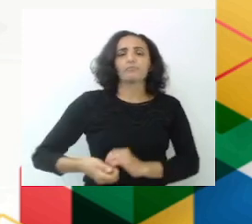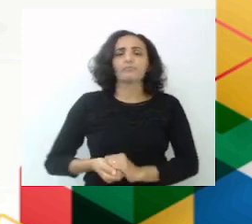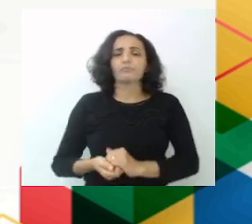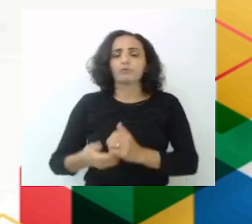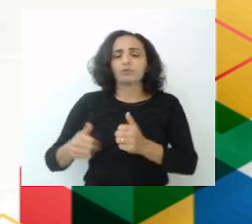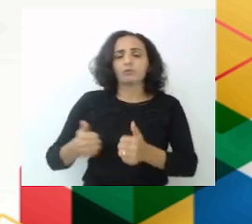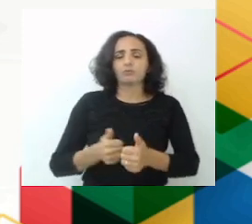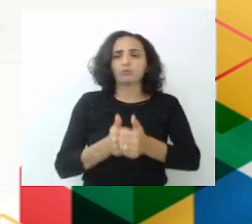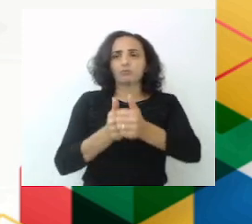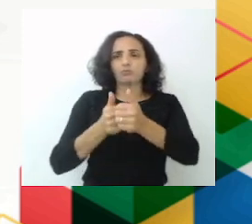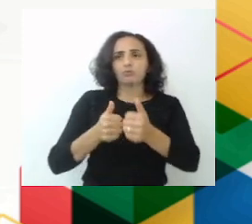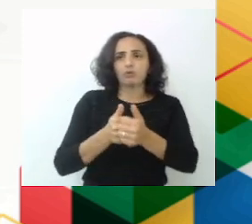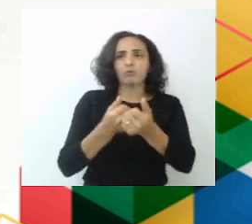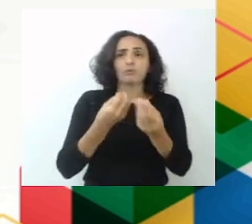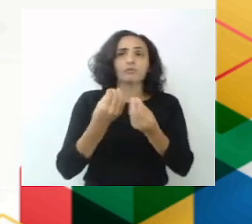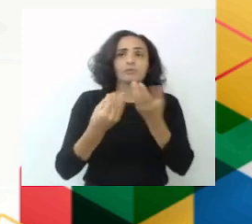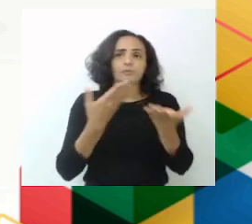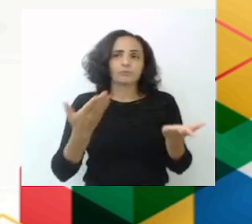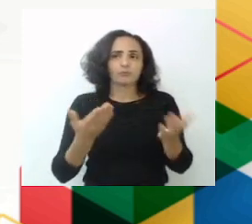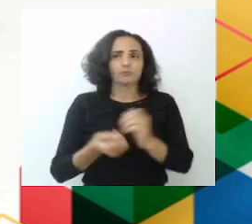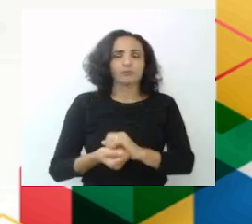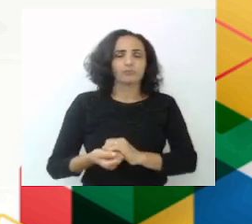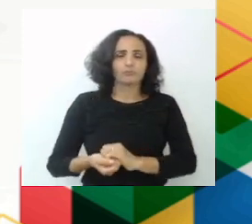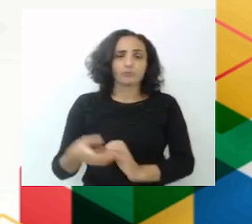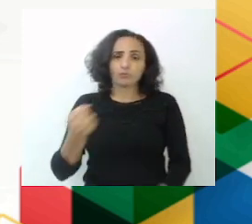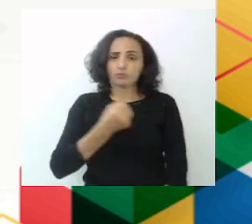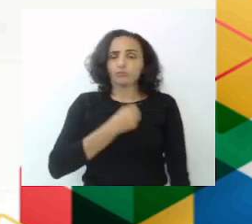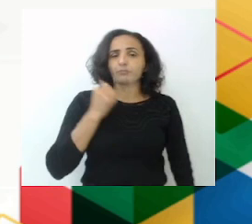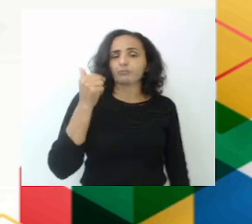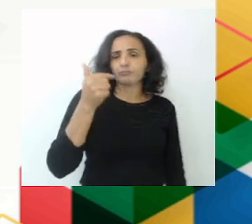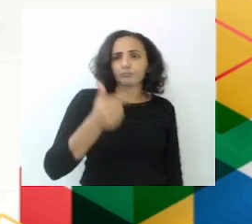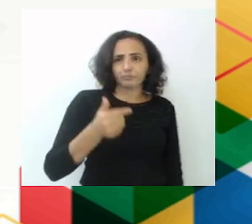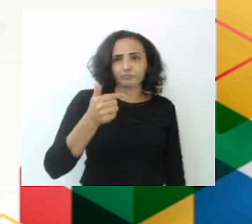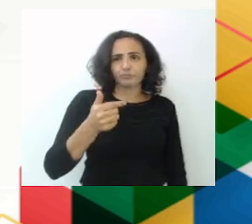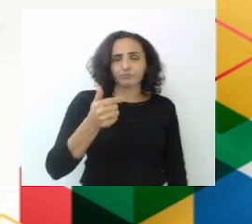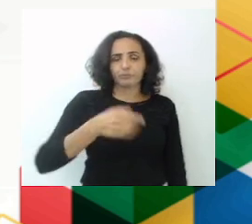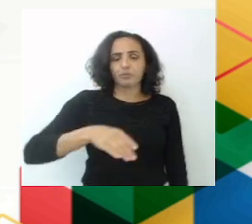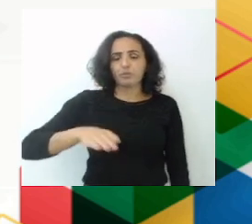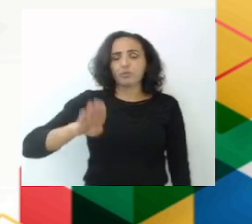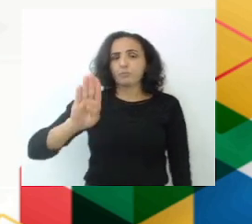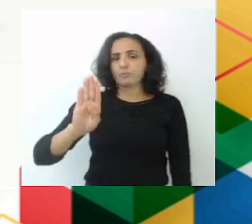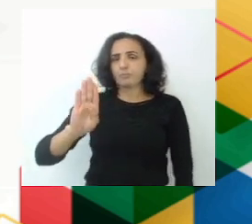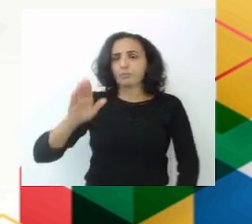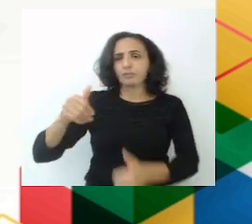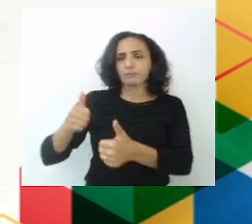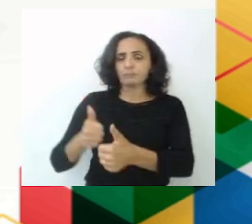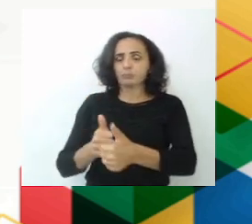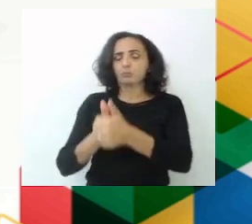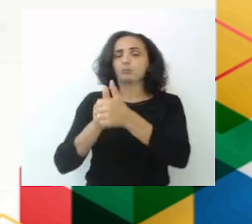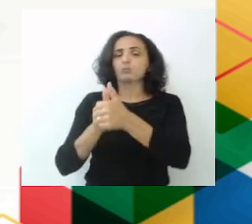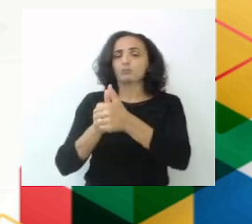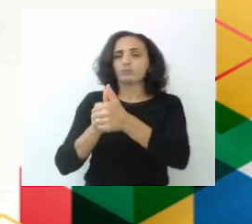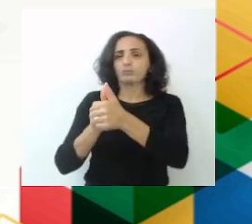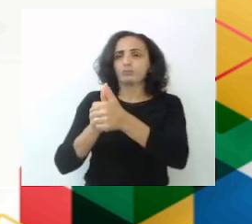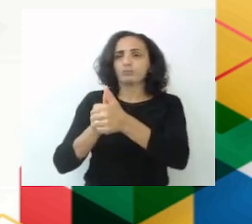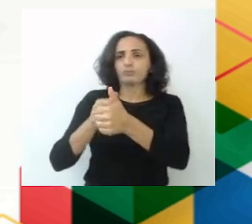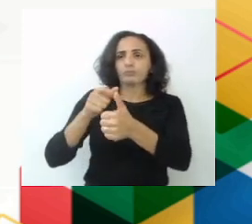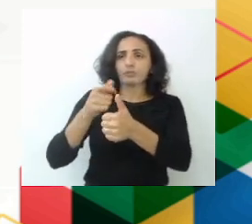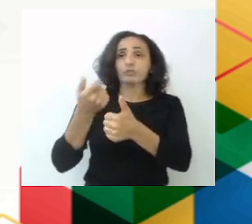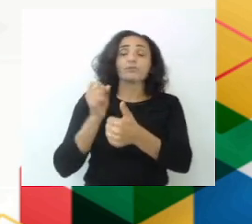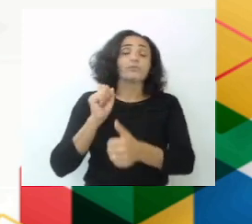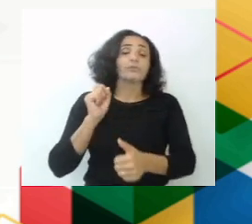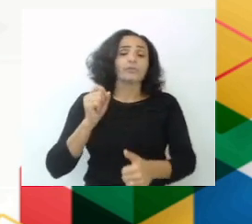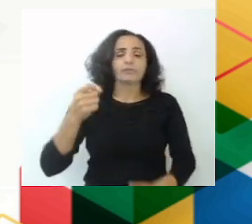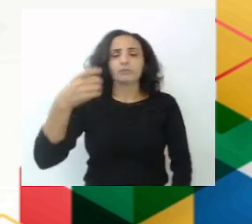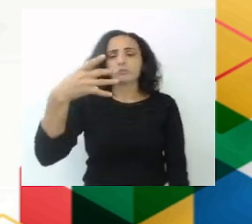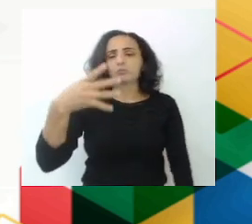x ao quadrado, então nesse caso aqui, ó, 2. O B acompanha o x, no nosso caso, 4.